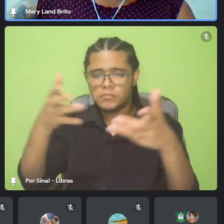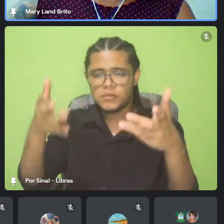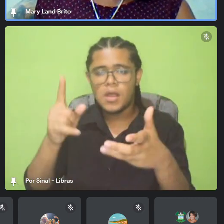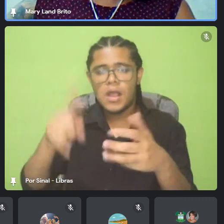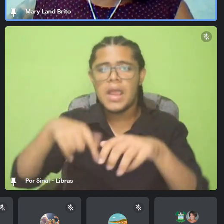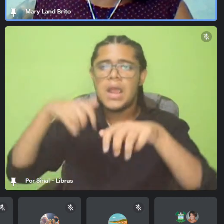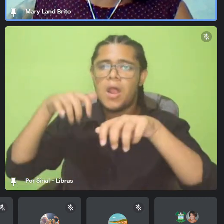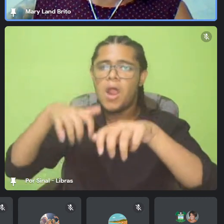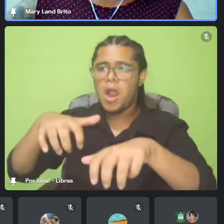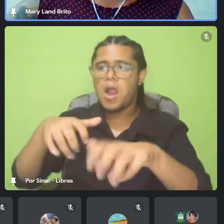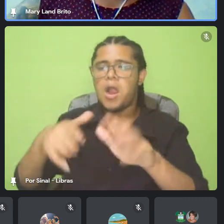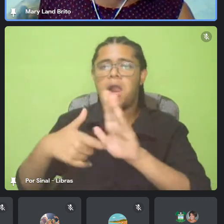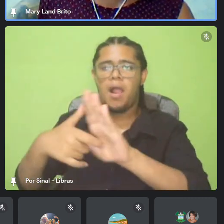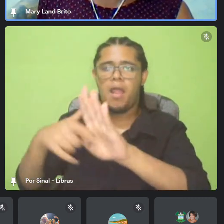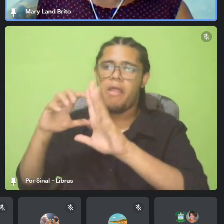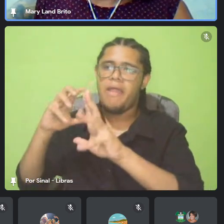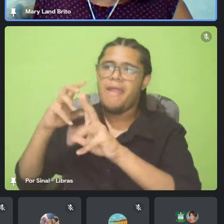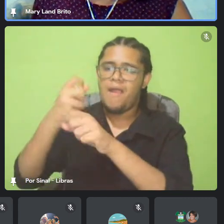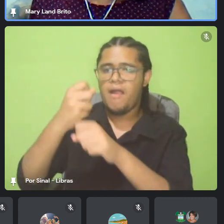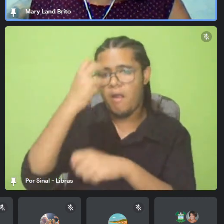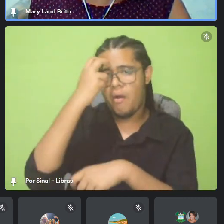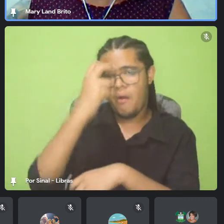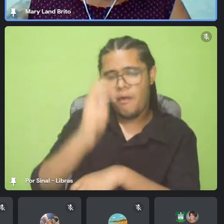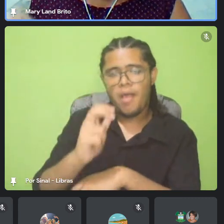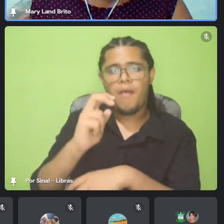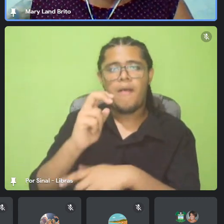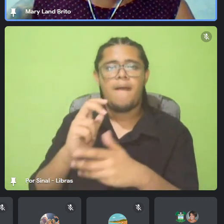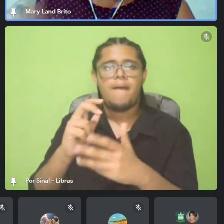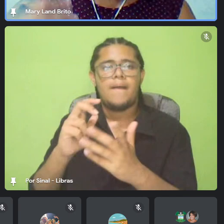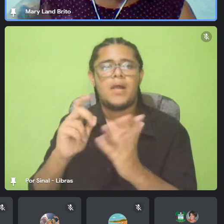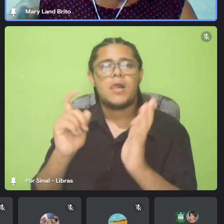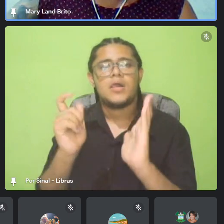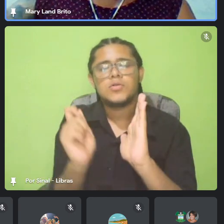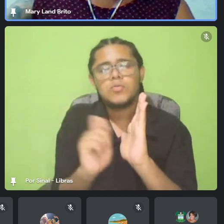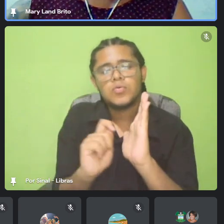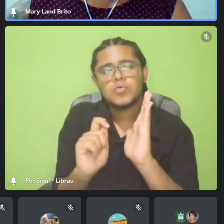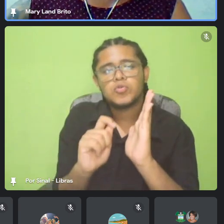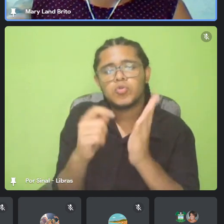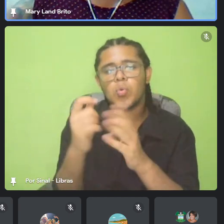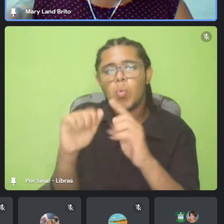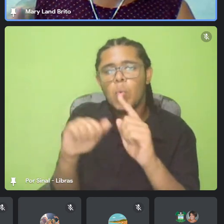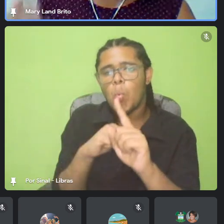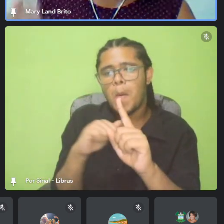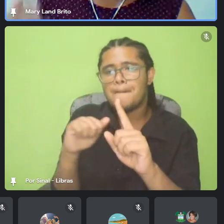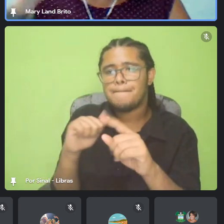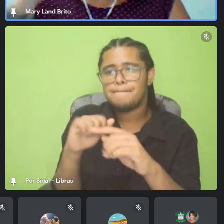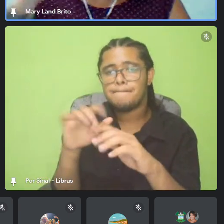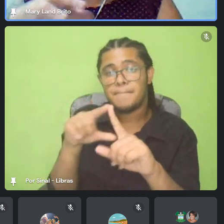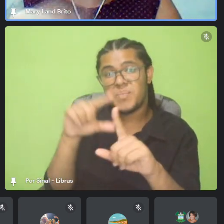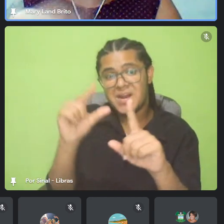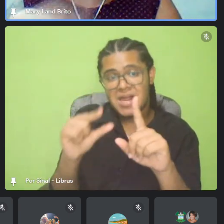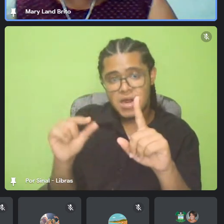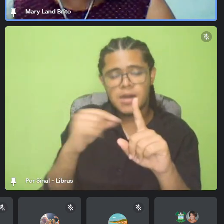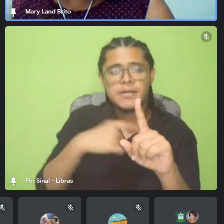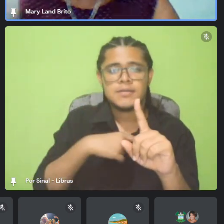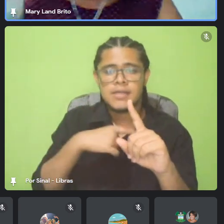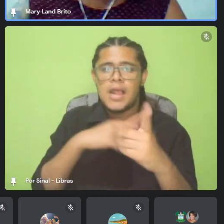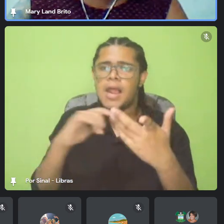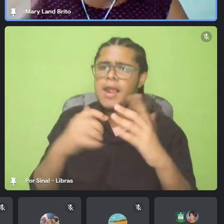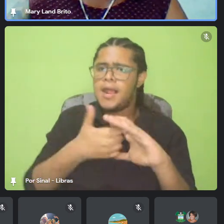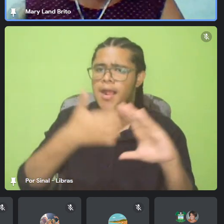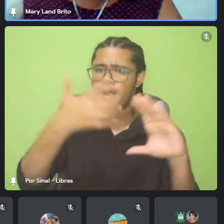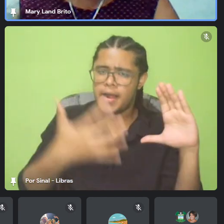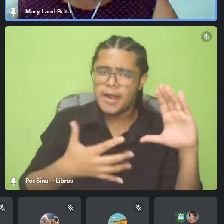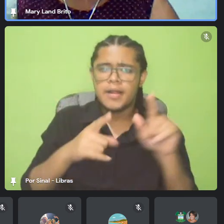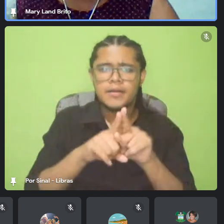resgate cultural de uma planta milenar que tem essas propriedades e que as pessoas se expressam através da música, da